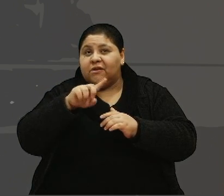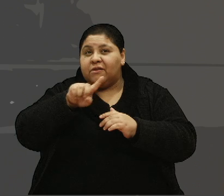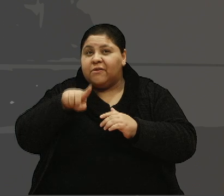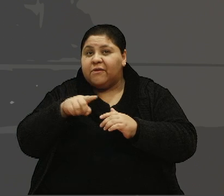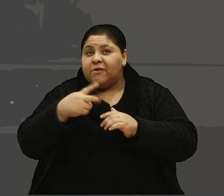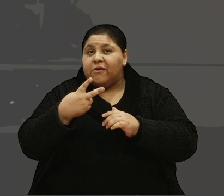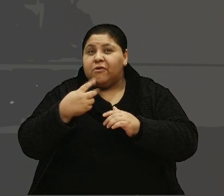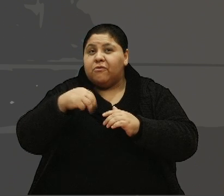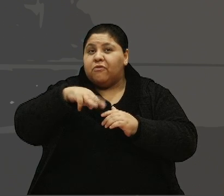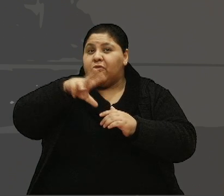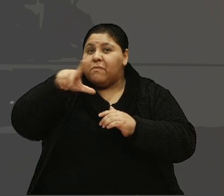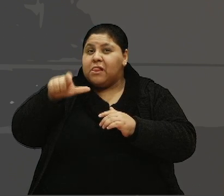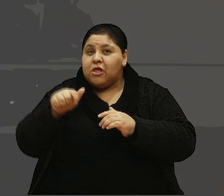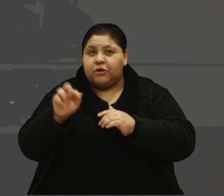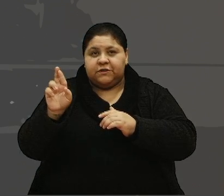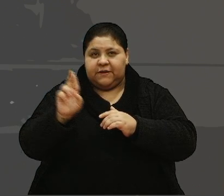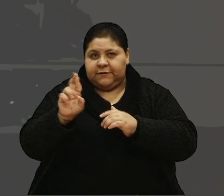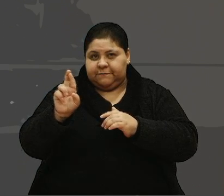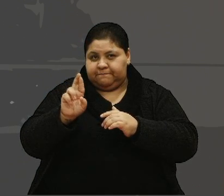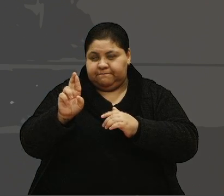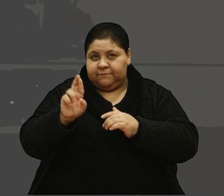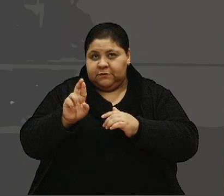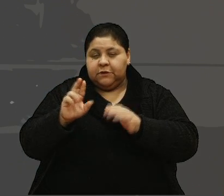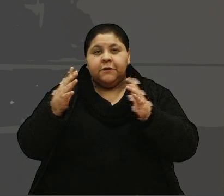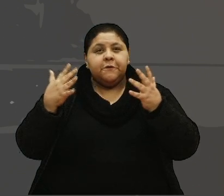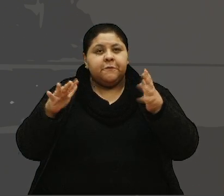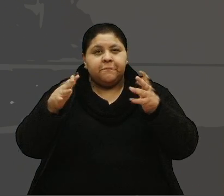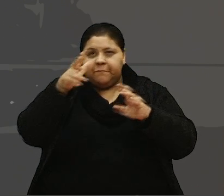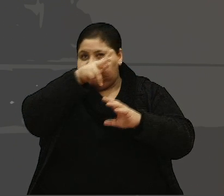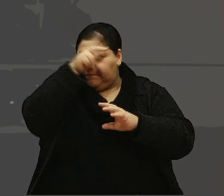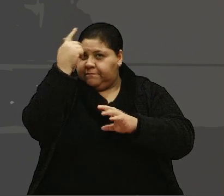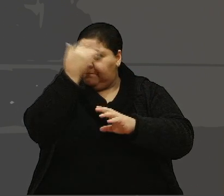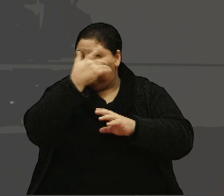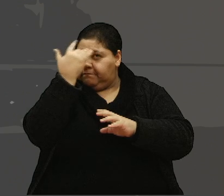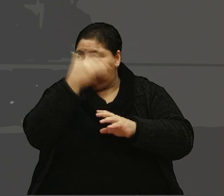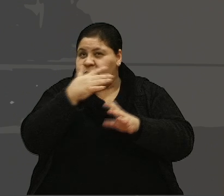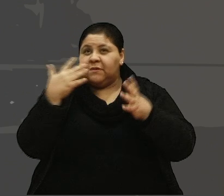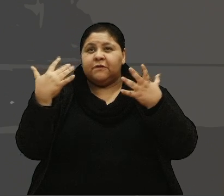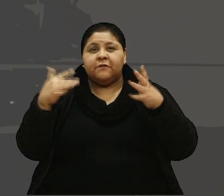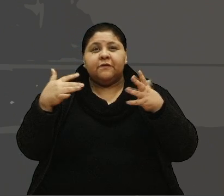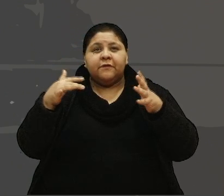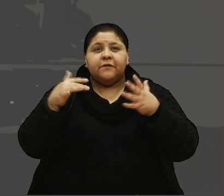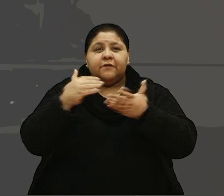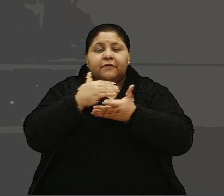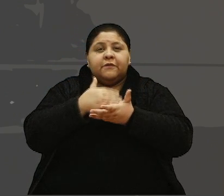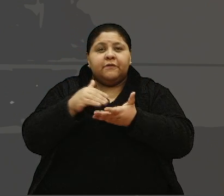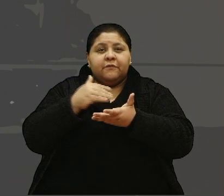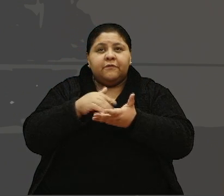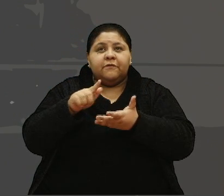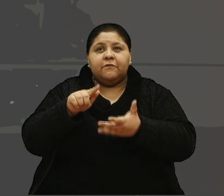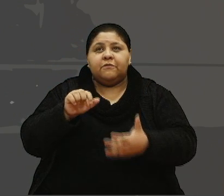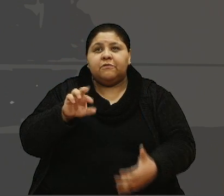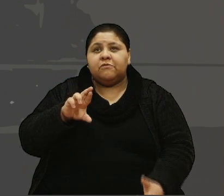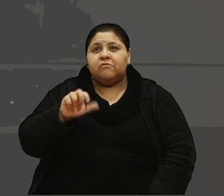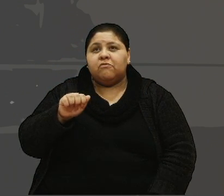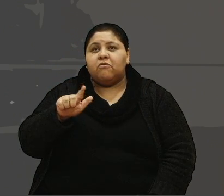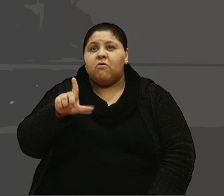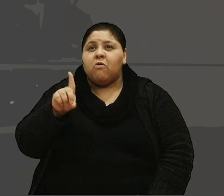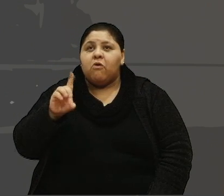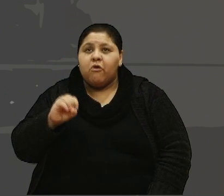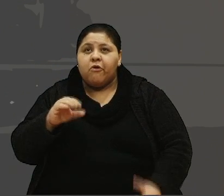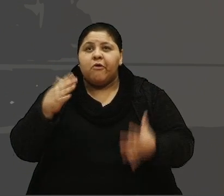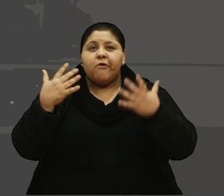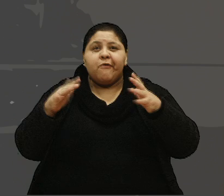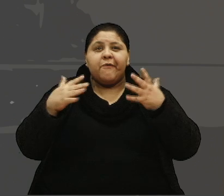2,2 milhões de reais. Parabéns, prefeito Adiló. Parabéns, secretário Geraldo.